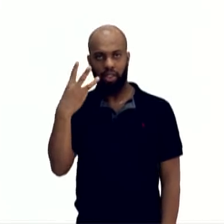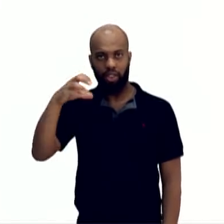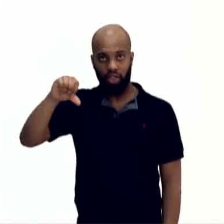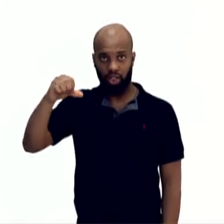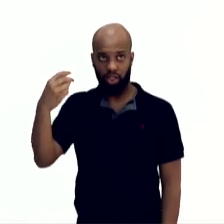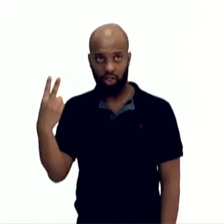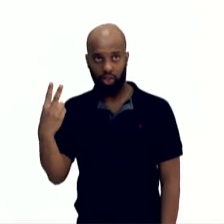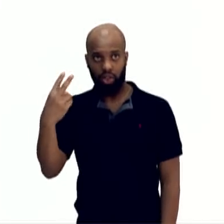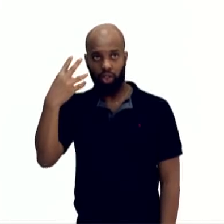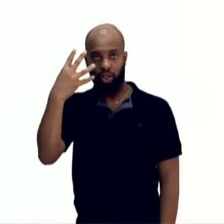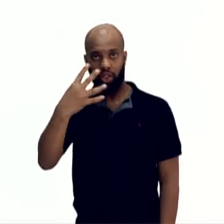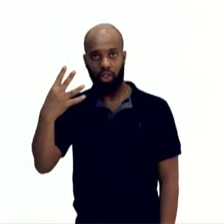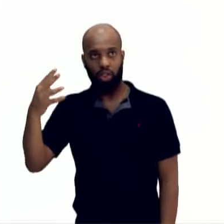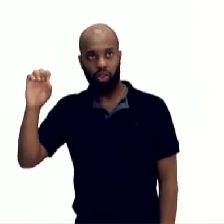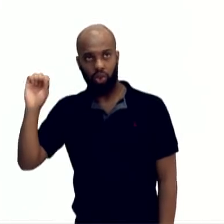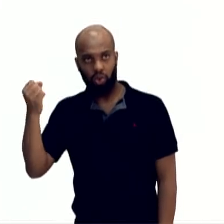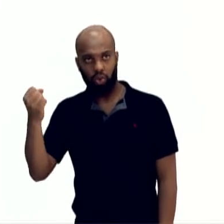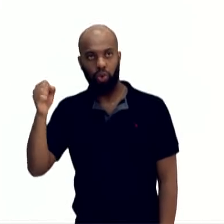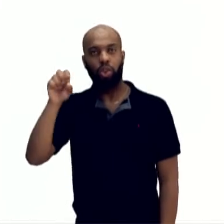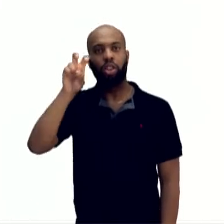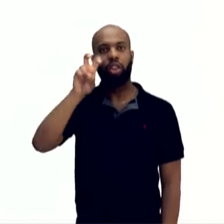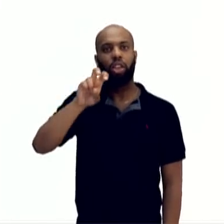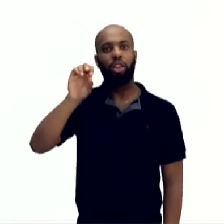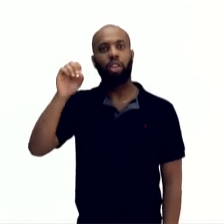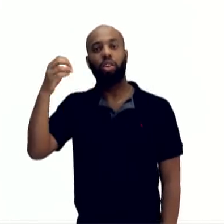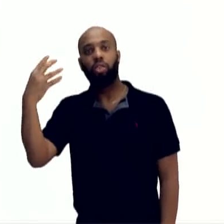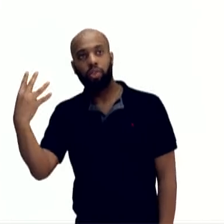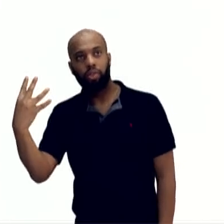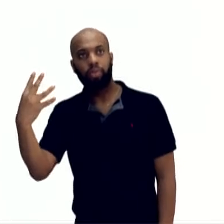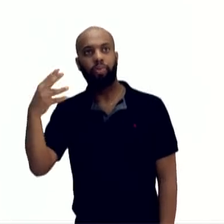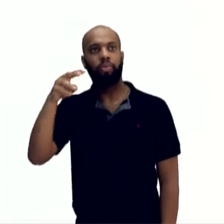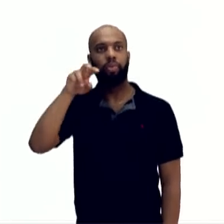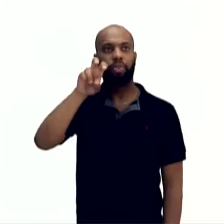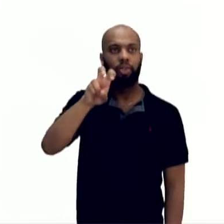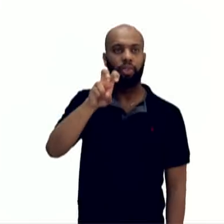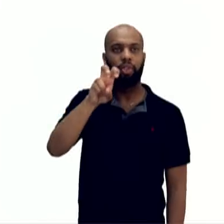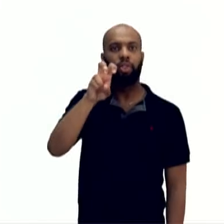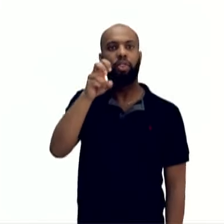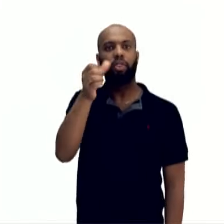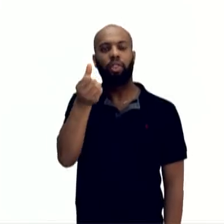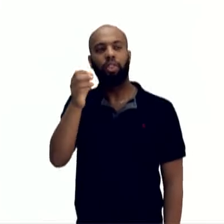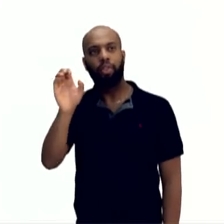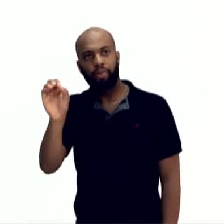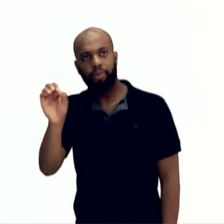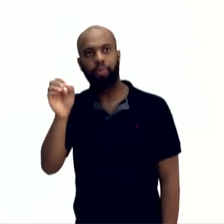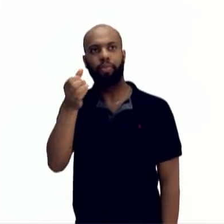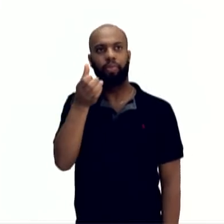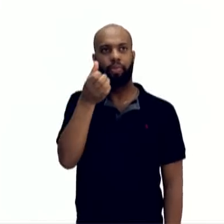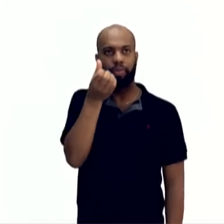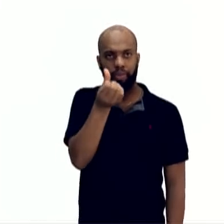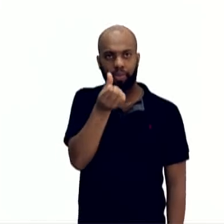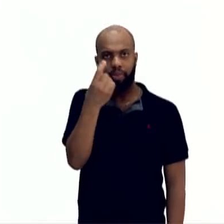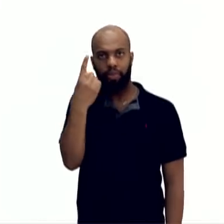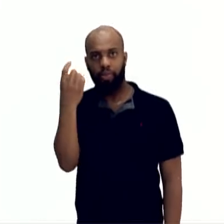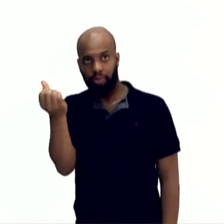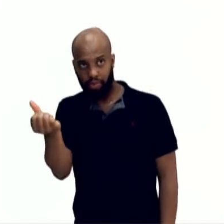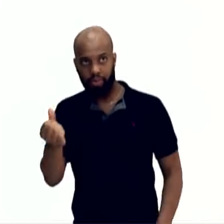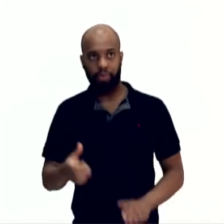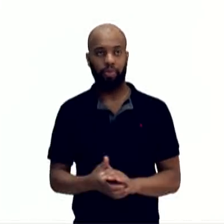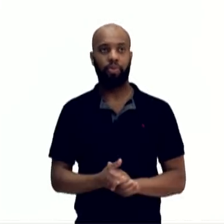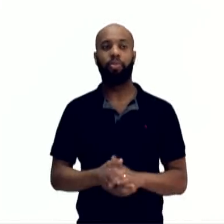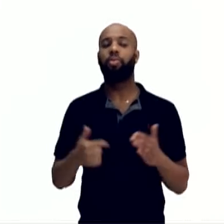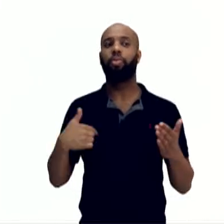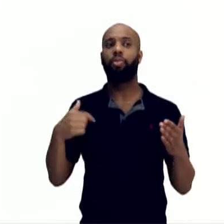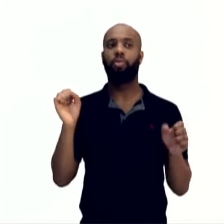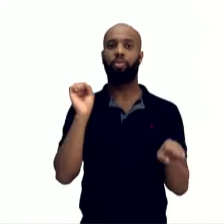392, 448, 504, 560, 616. Vou dar uma